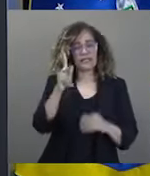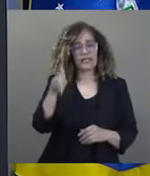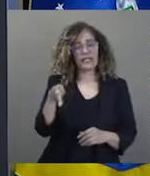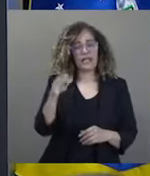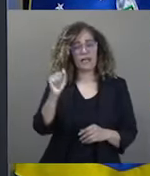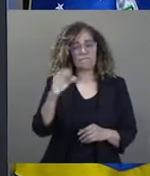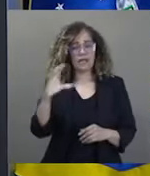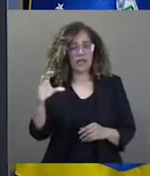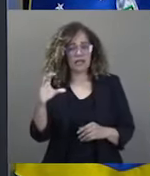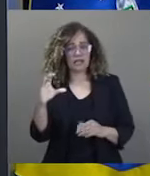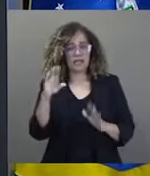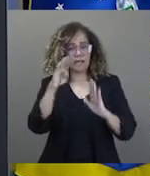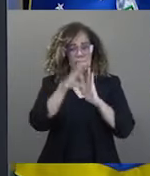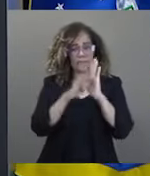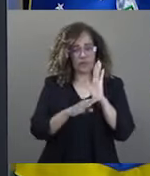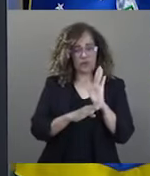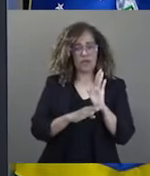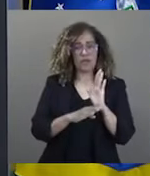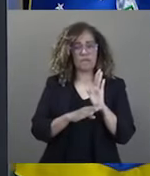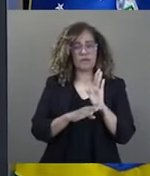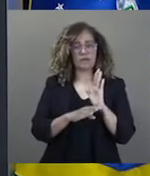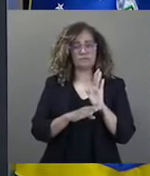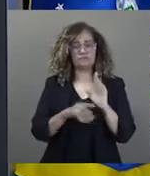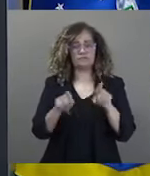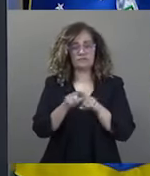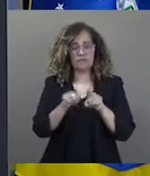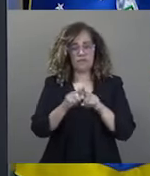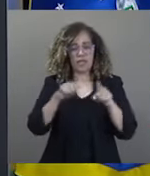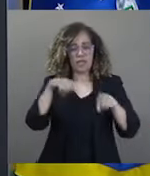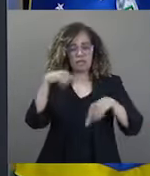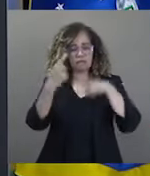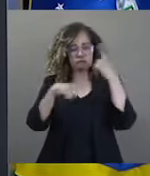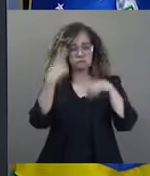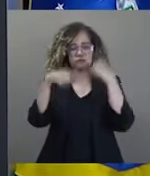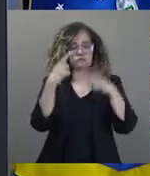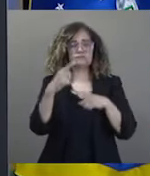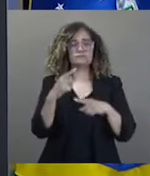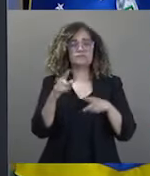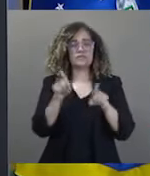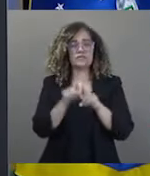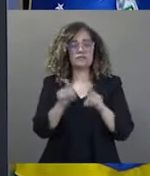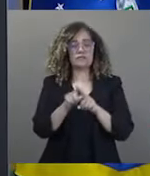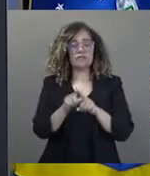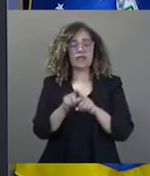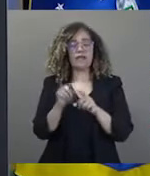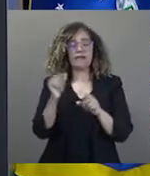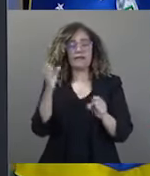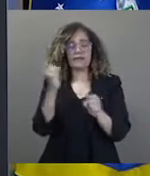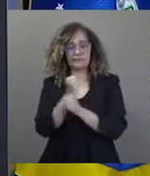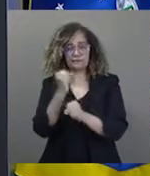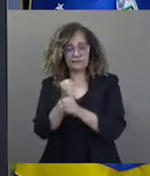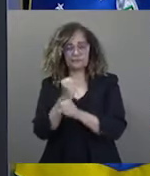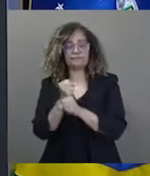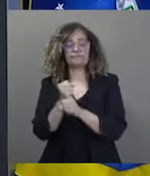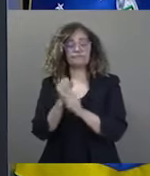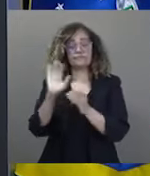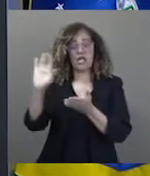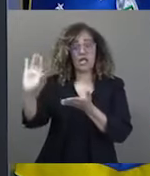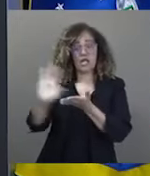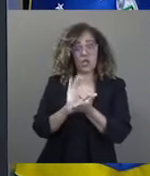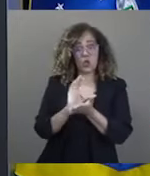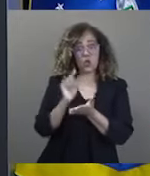aceleração de crescimento a obra será tocada com recursos federais